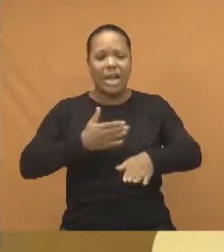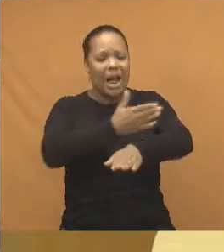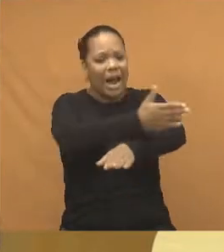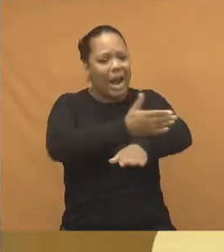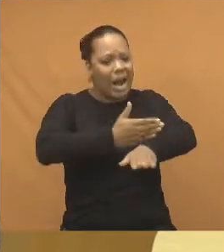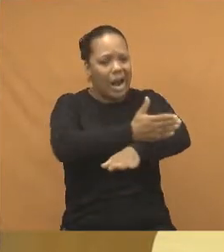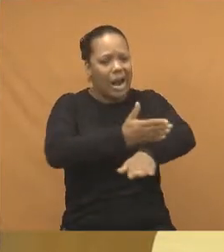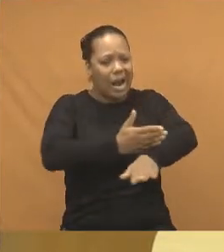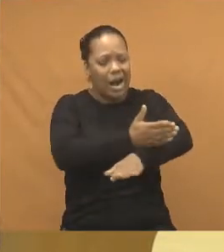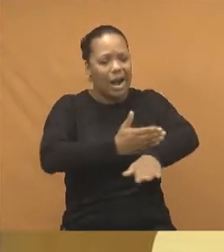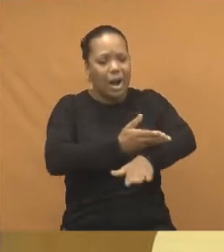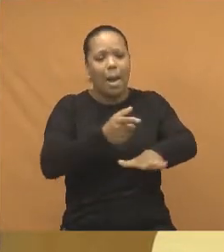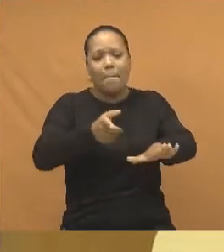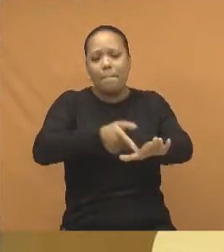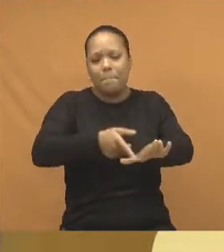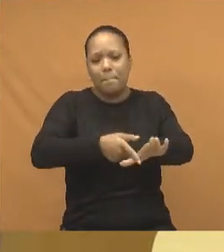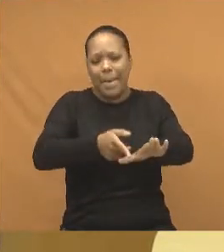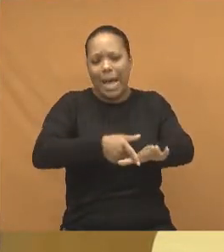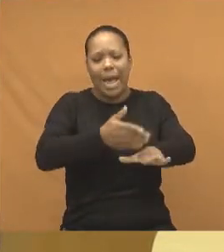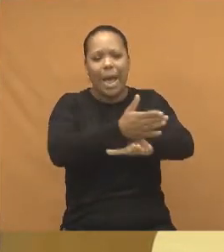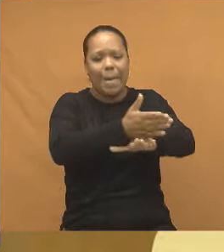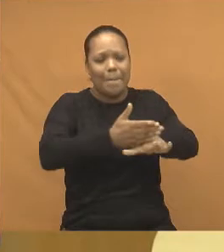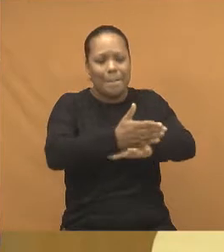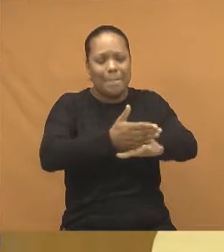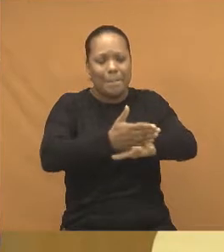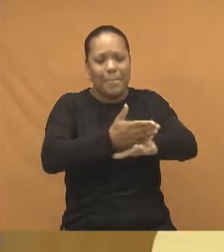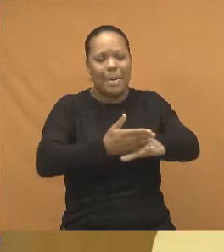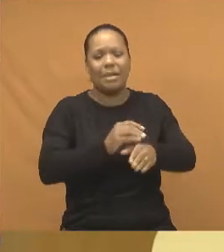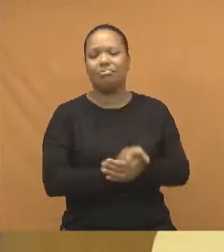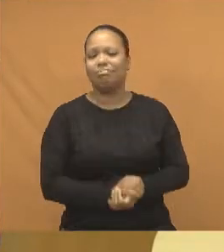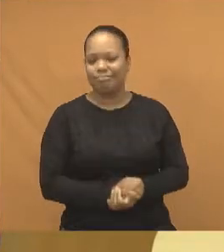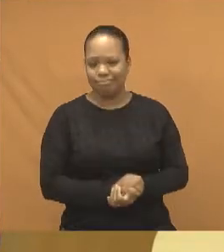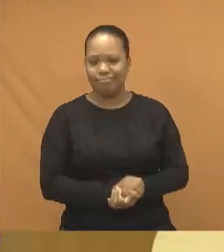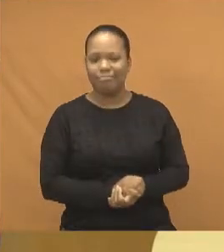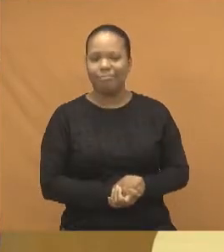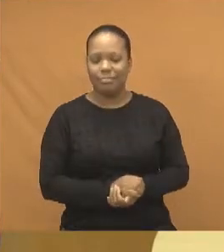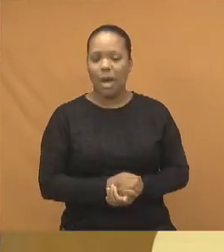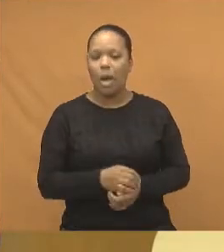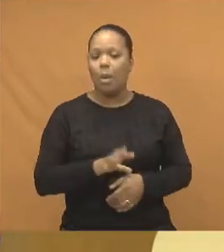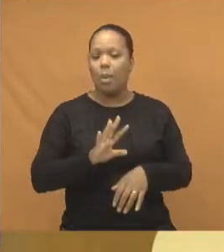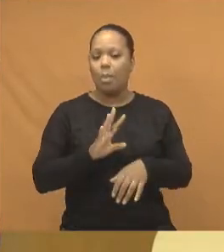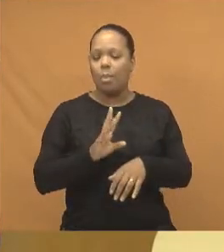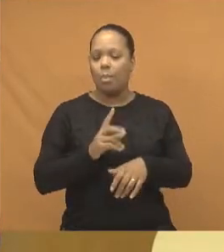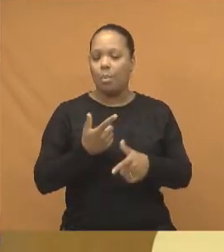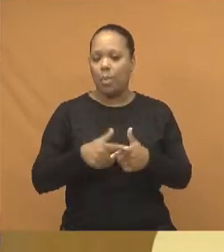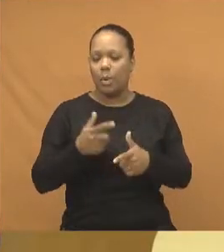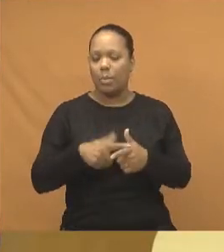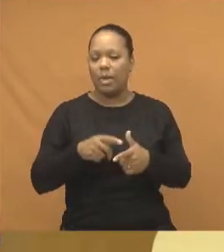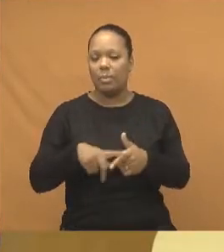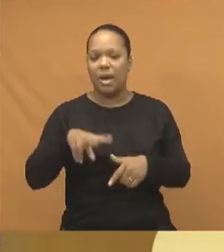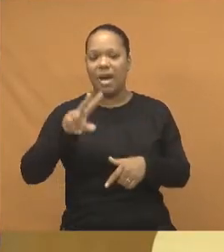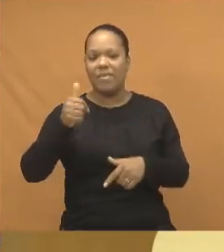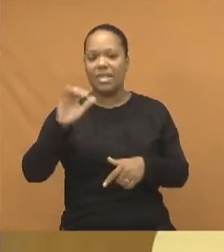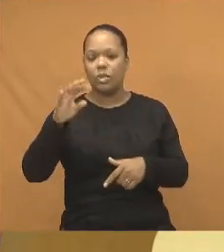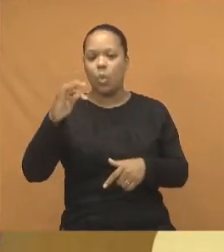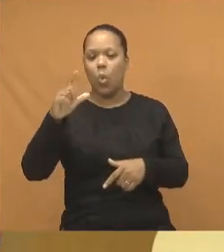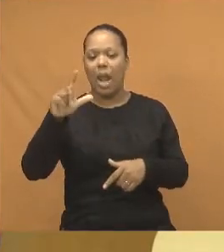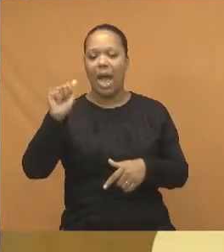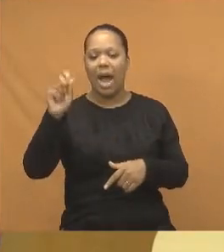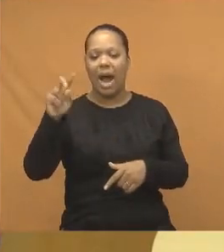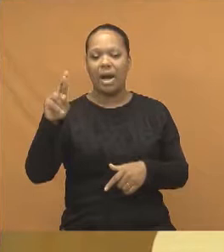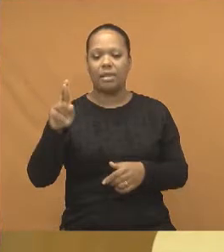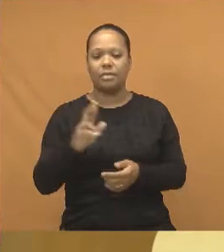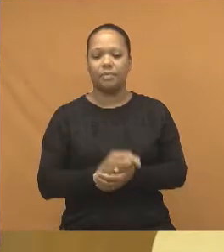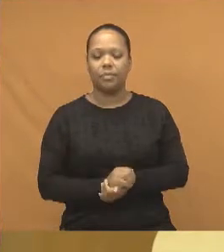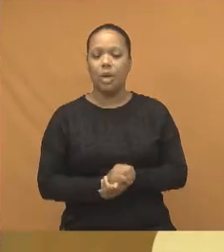amputar geralmente perna, porque pela insuficiência vascular que causa. Bom, eu acho